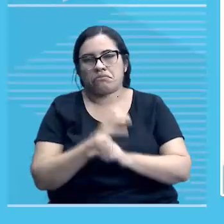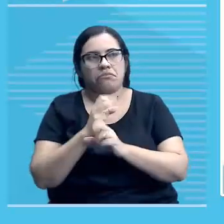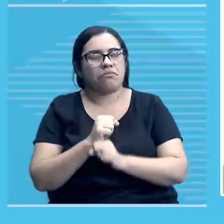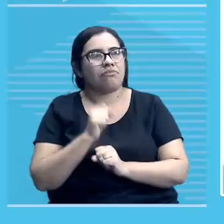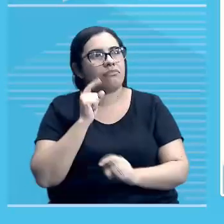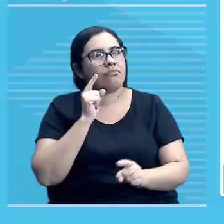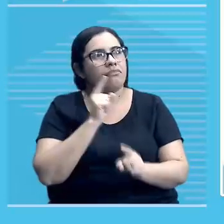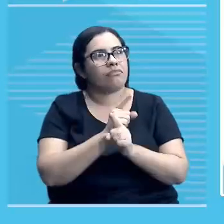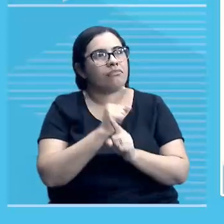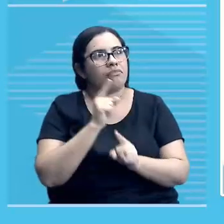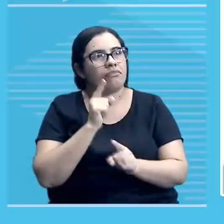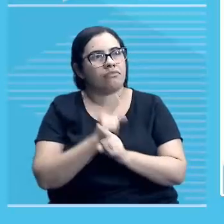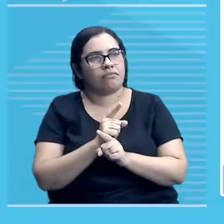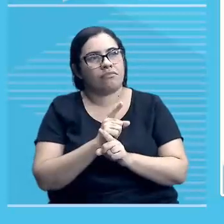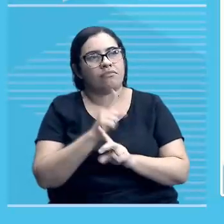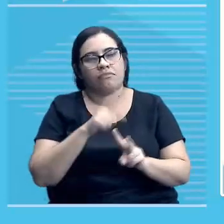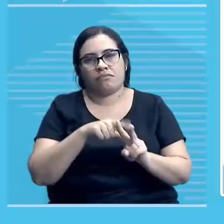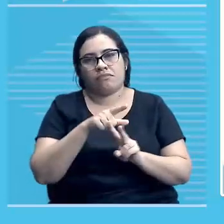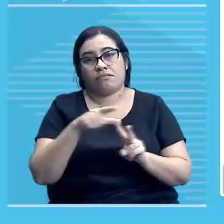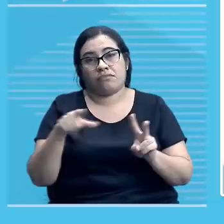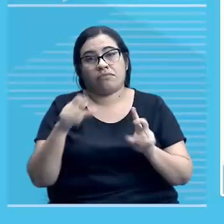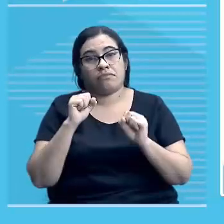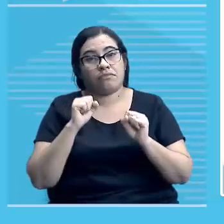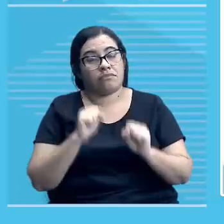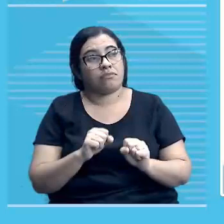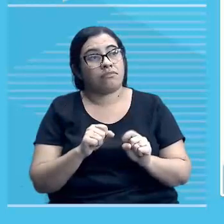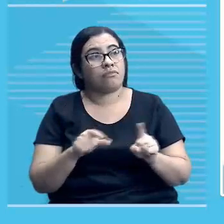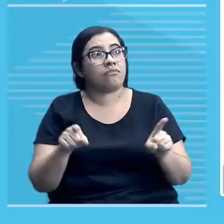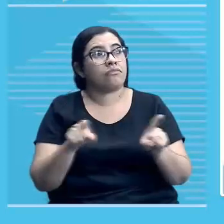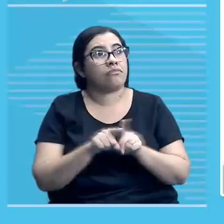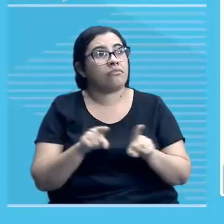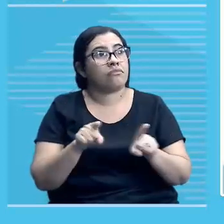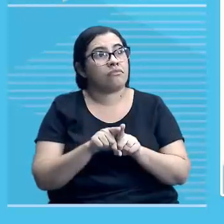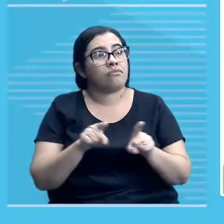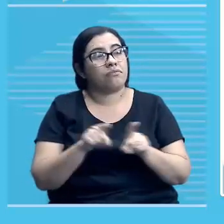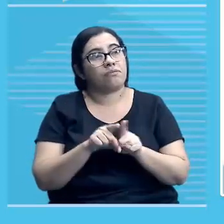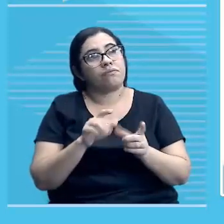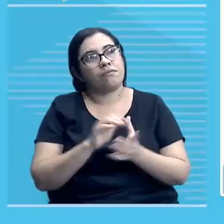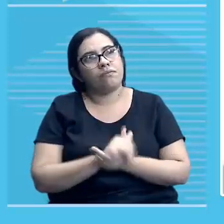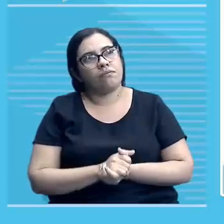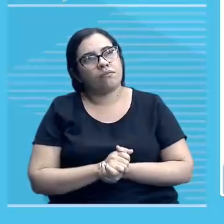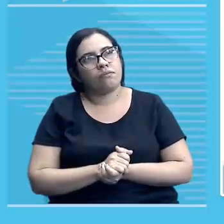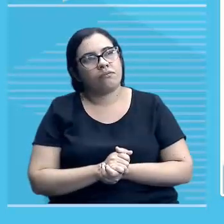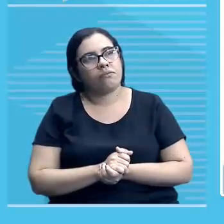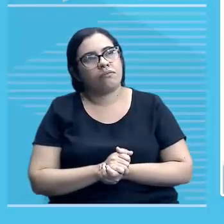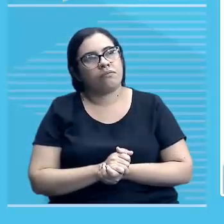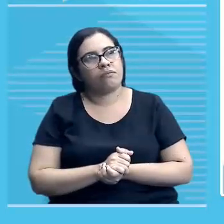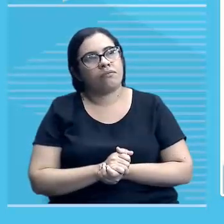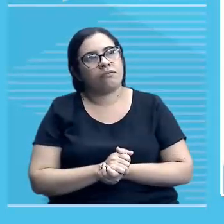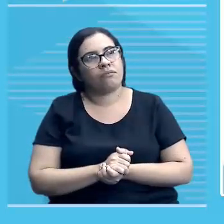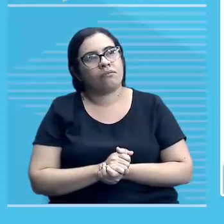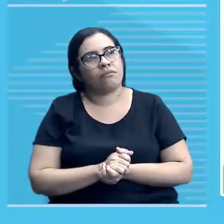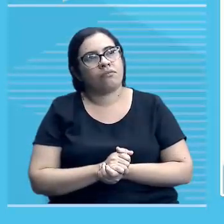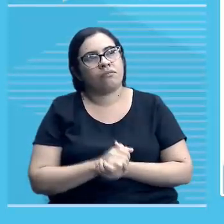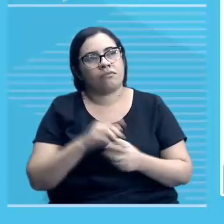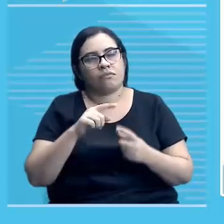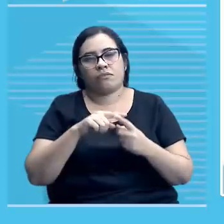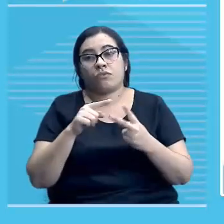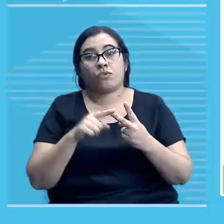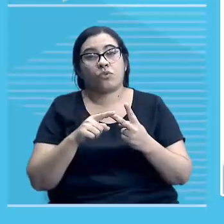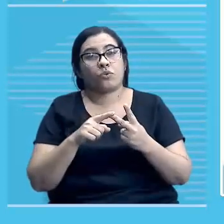descobrir as raízes. E de lá, tu vê quais são as opções que ele